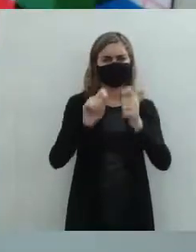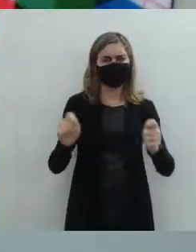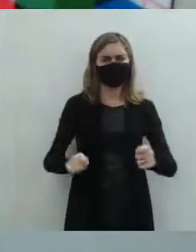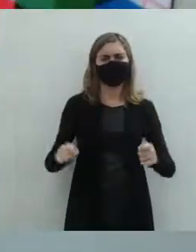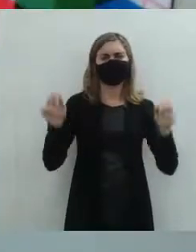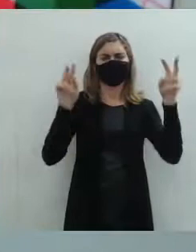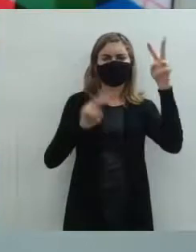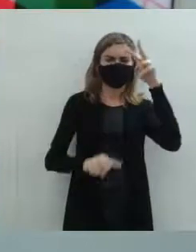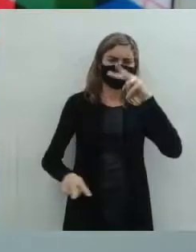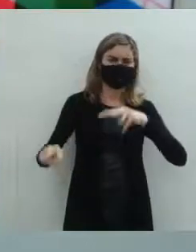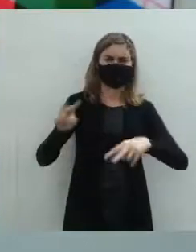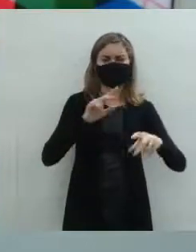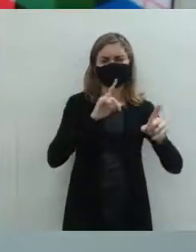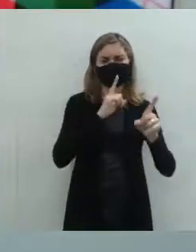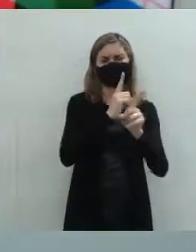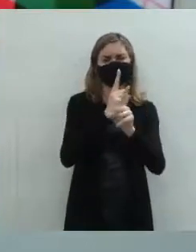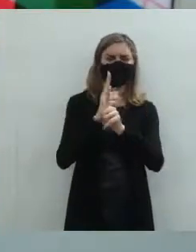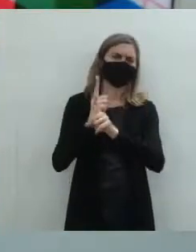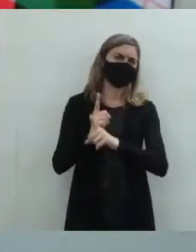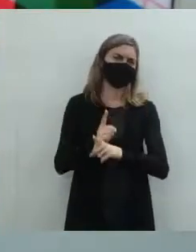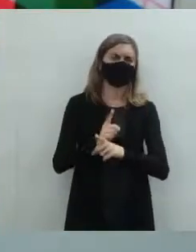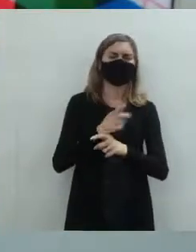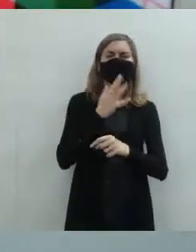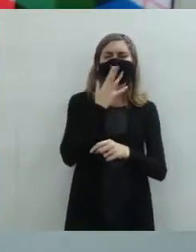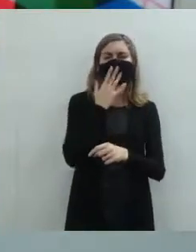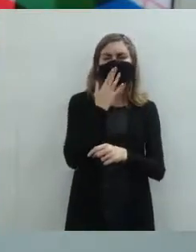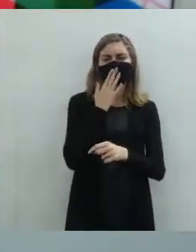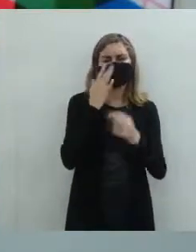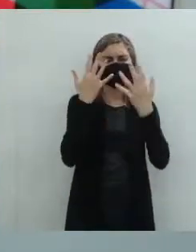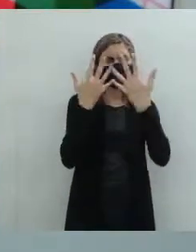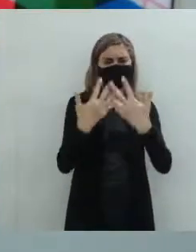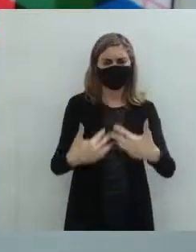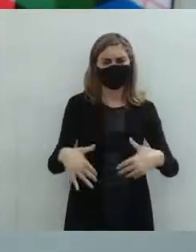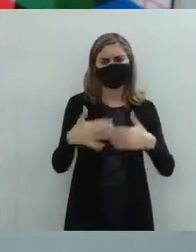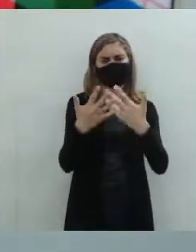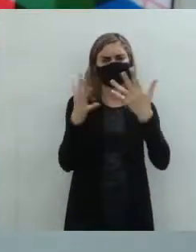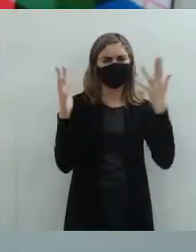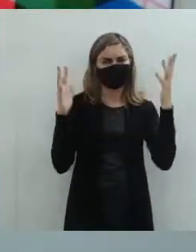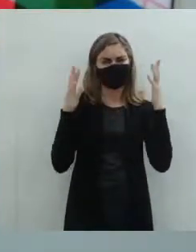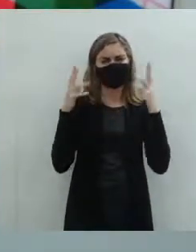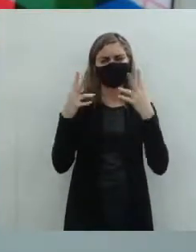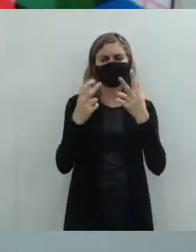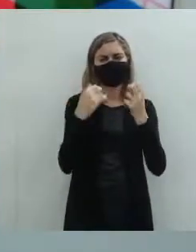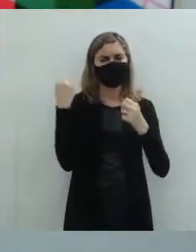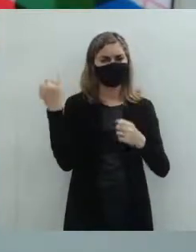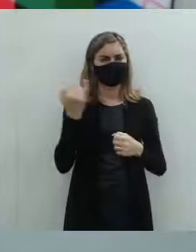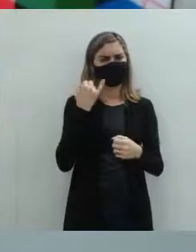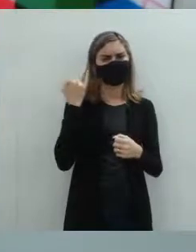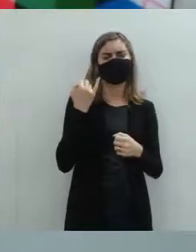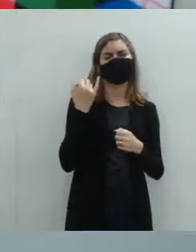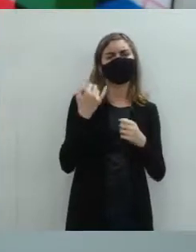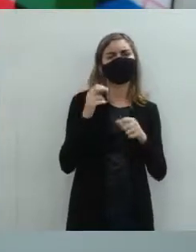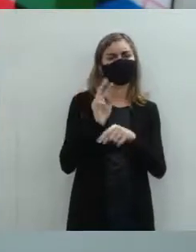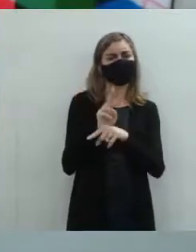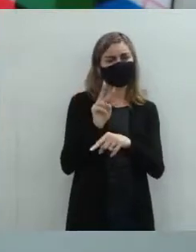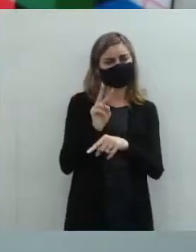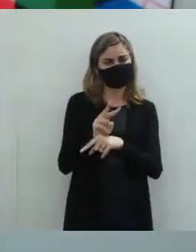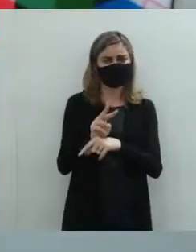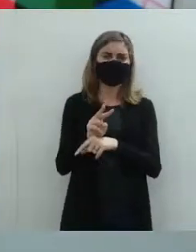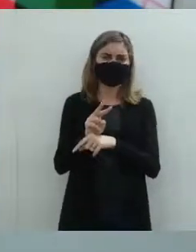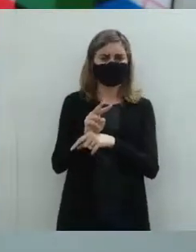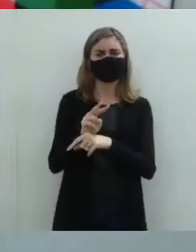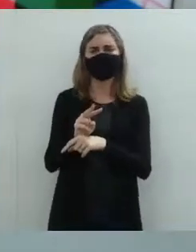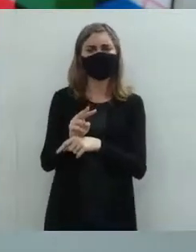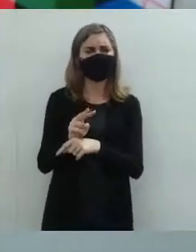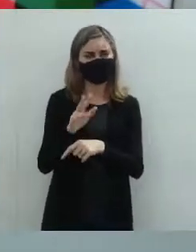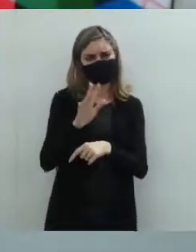visuais. Identificamos as cores na natureza e percebemos a sua importância, inclusive para a preservação das espécies.